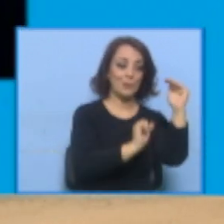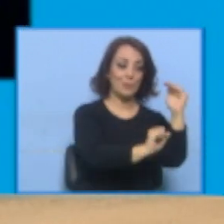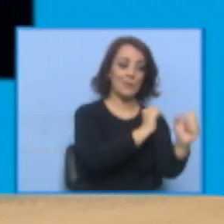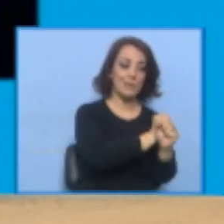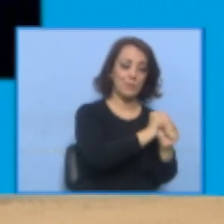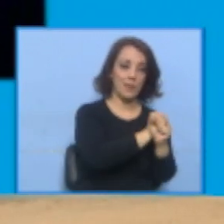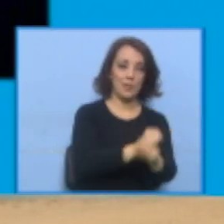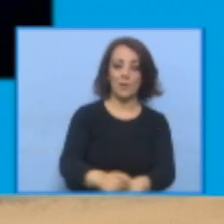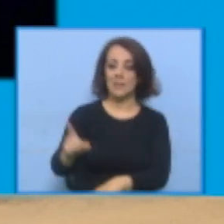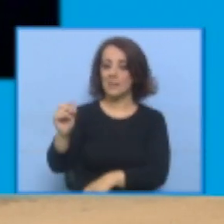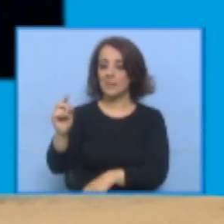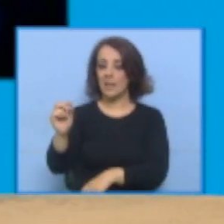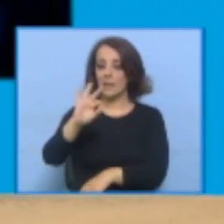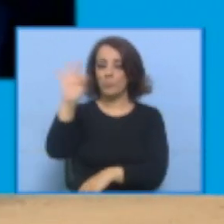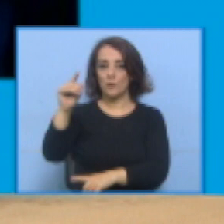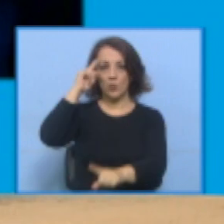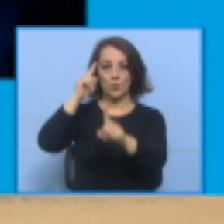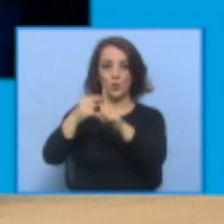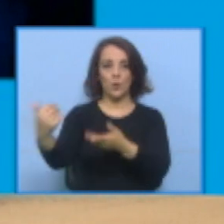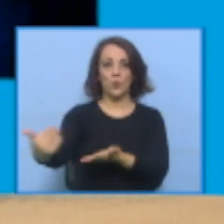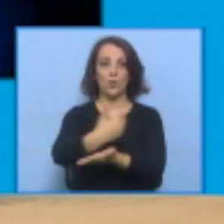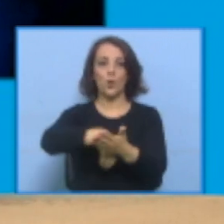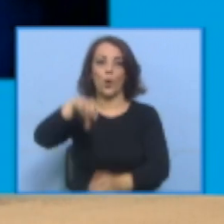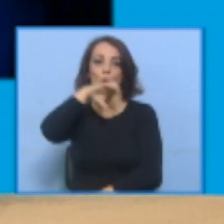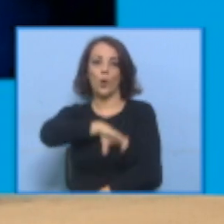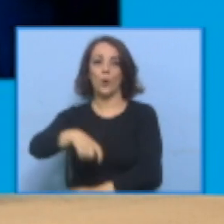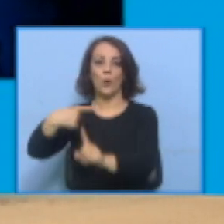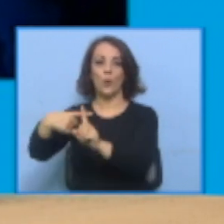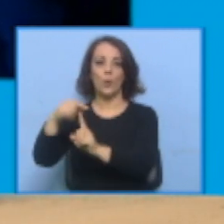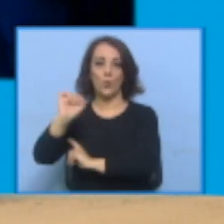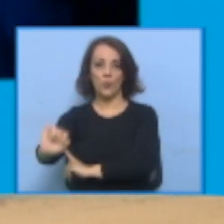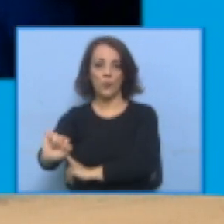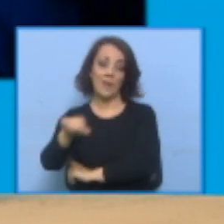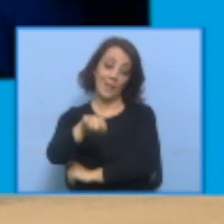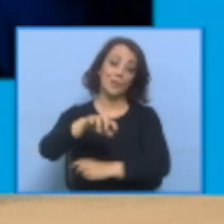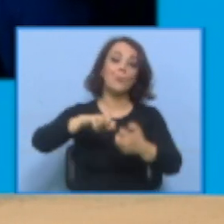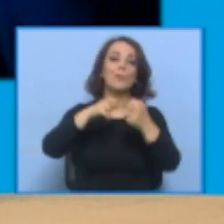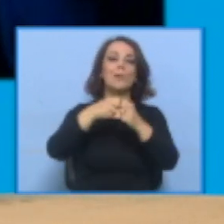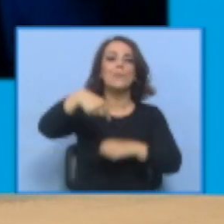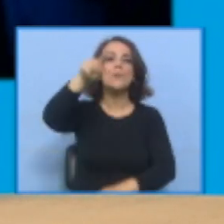de 60% para o capital. E, portanto, aqui é que está, de facto, o grande problema